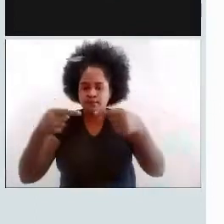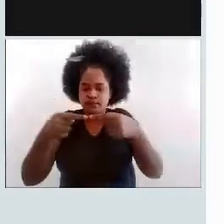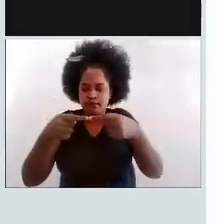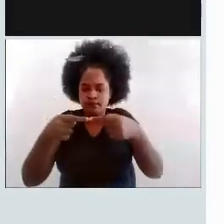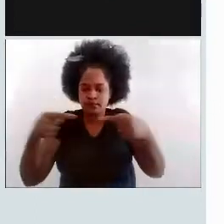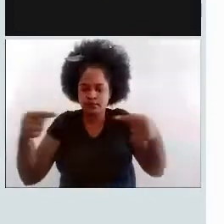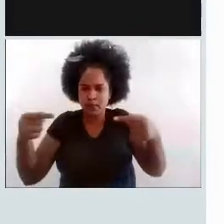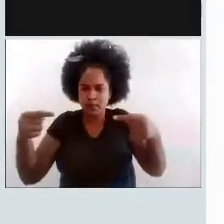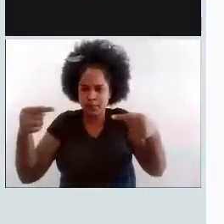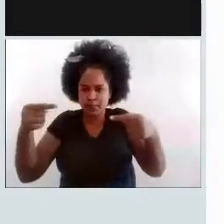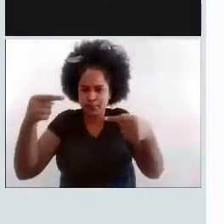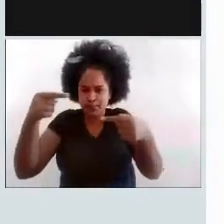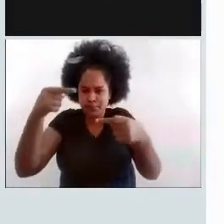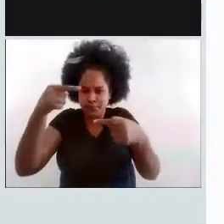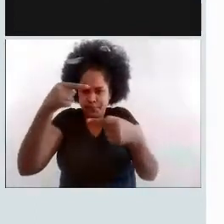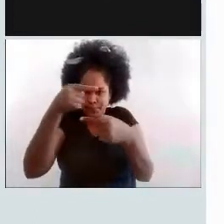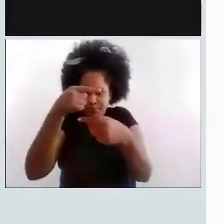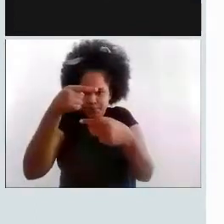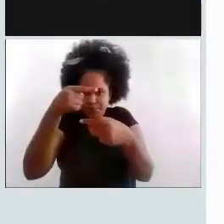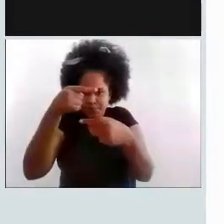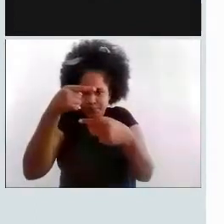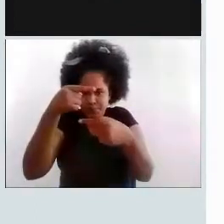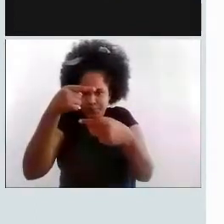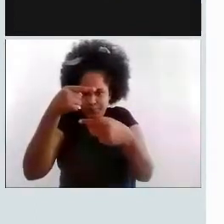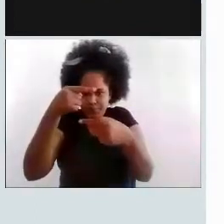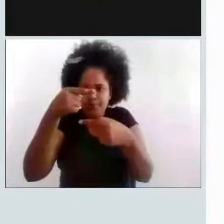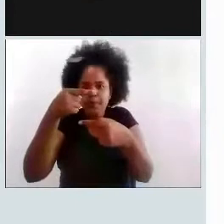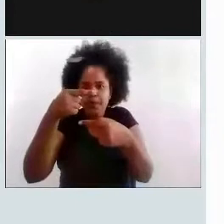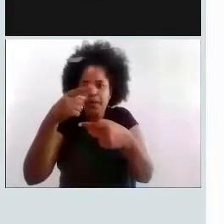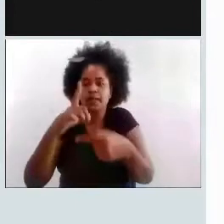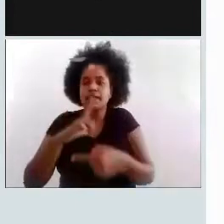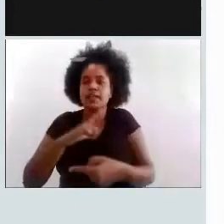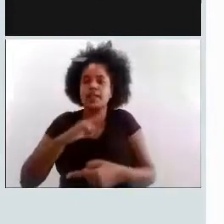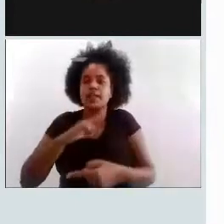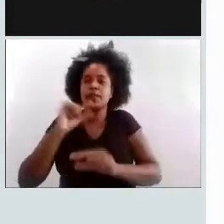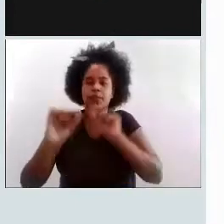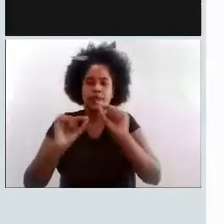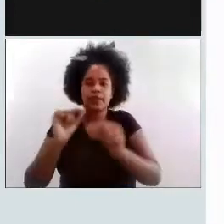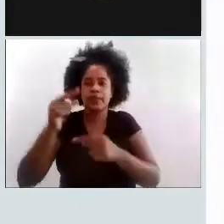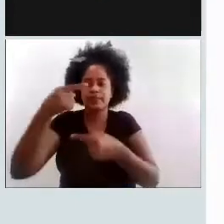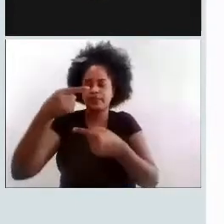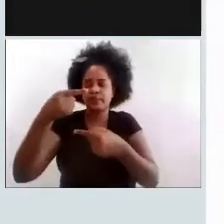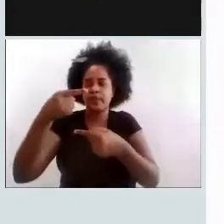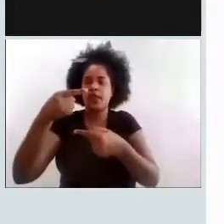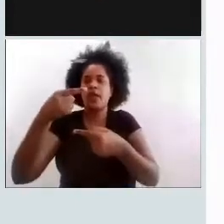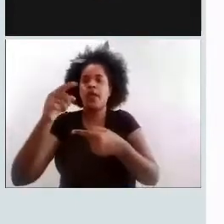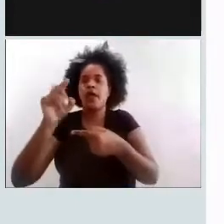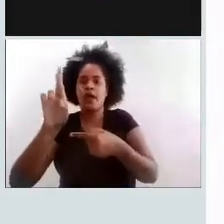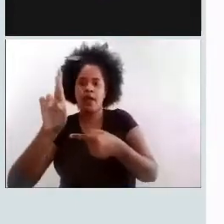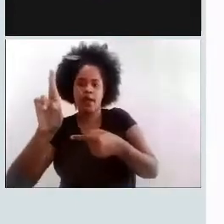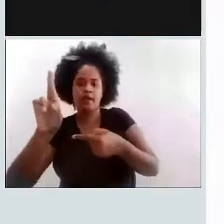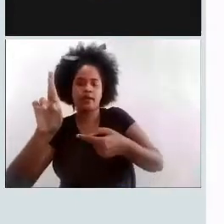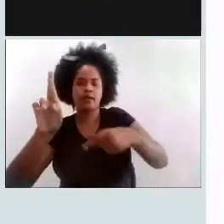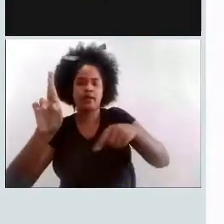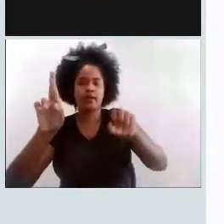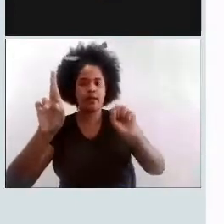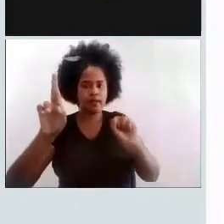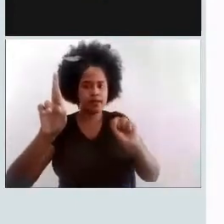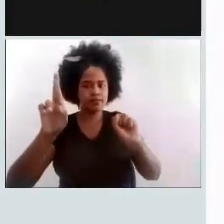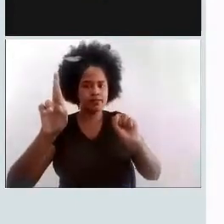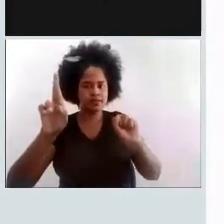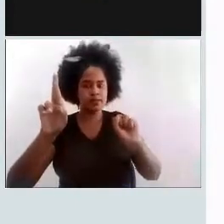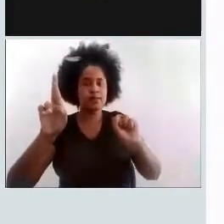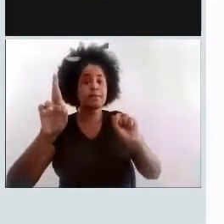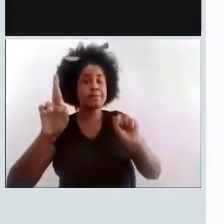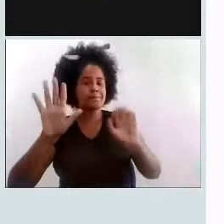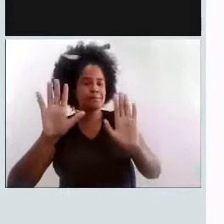duas retas, chamada de reta R e reta S, e temos elas contidas em um plano